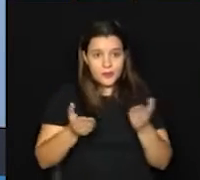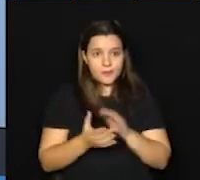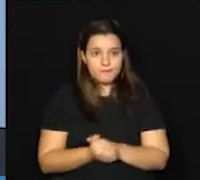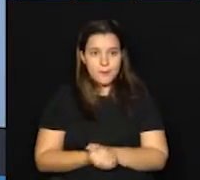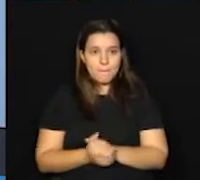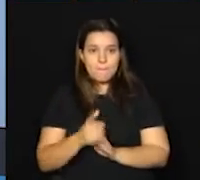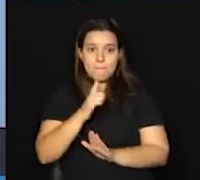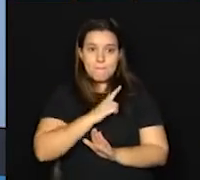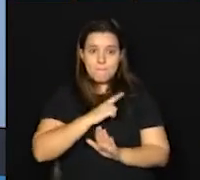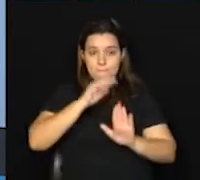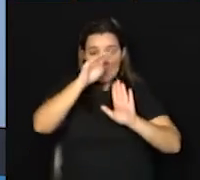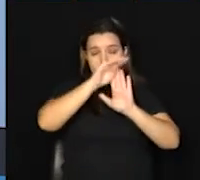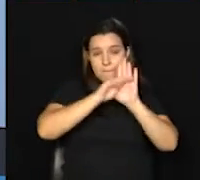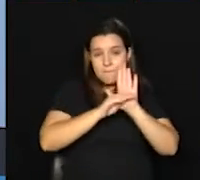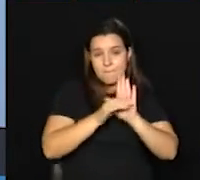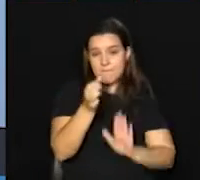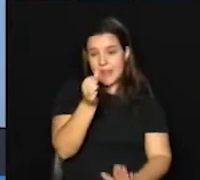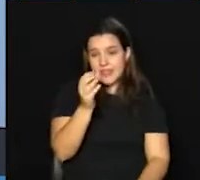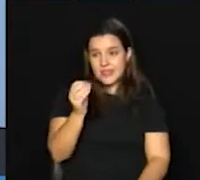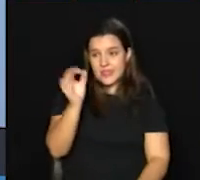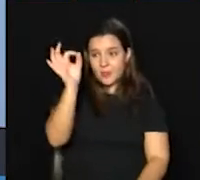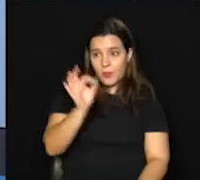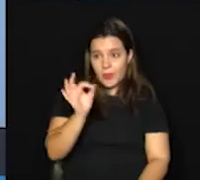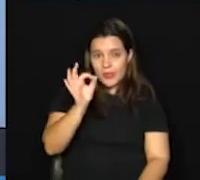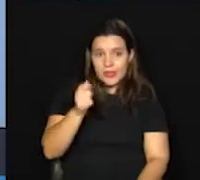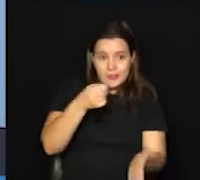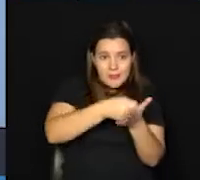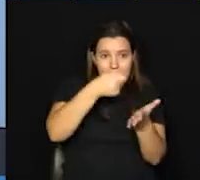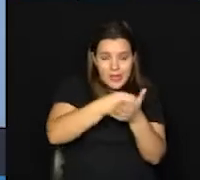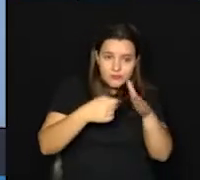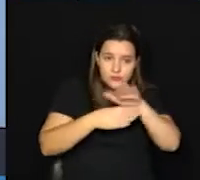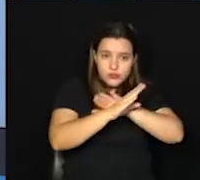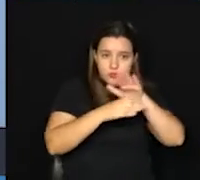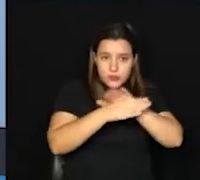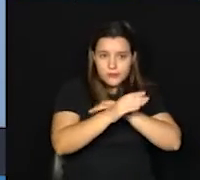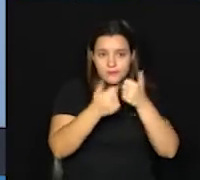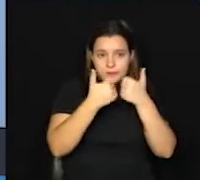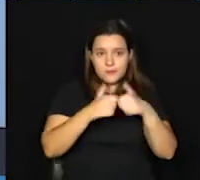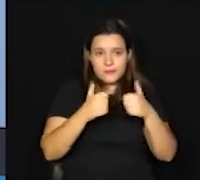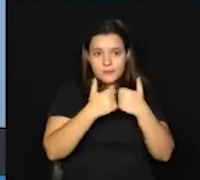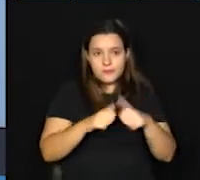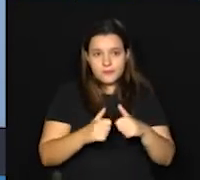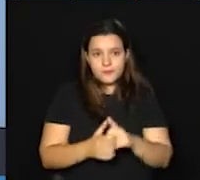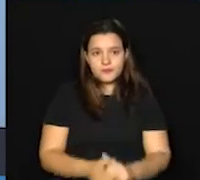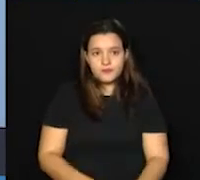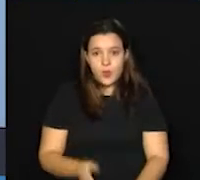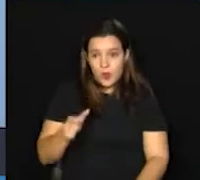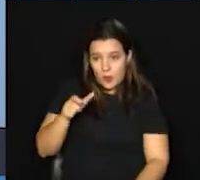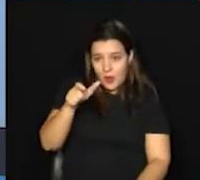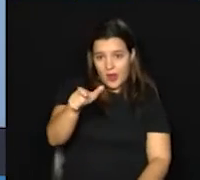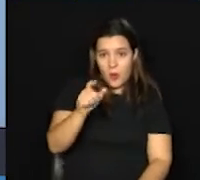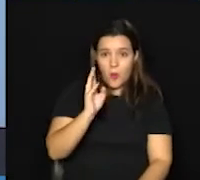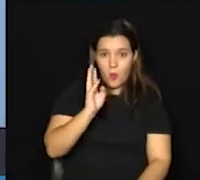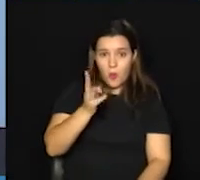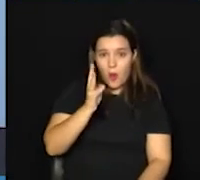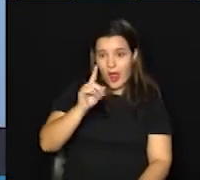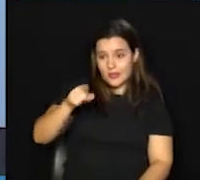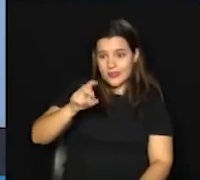garante o desconto de 60% no valor da tarifa, que hoje com o bilhete único normal é de R$